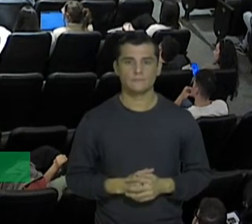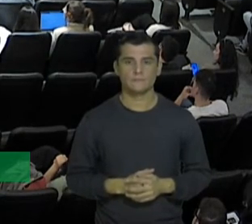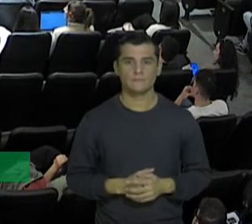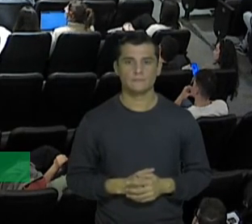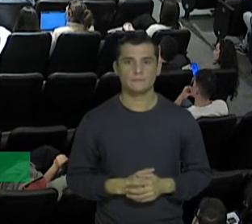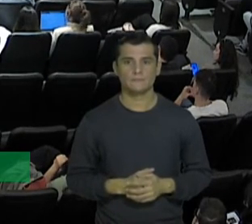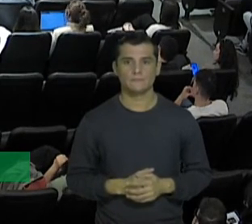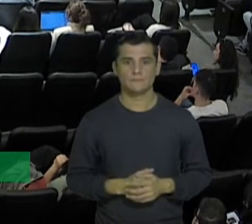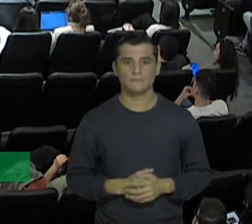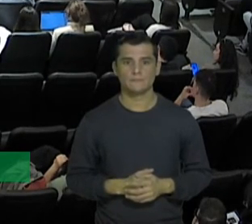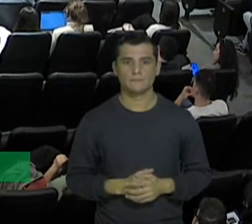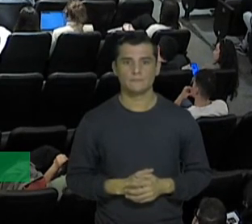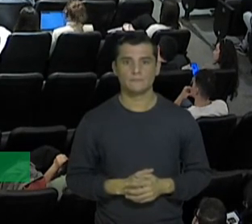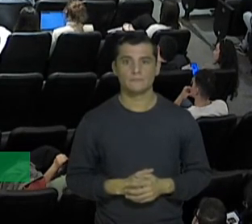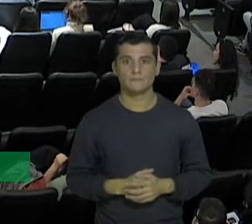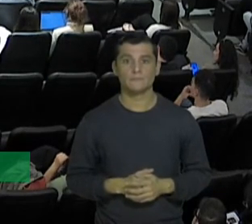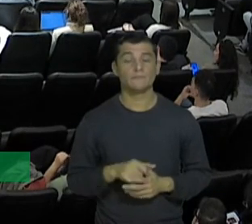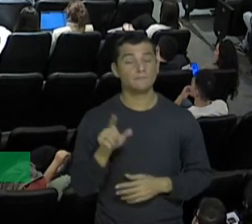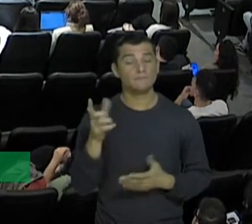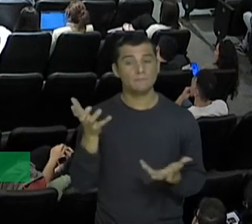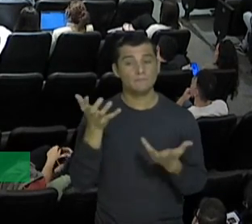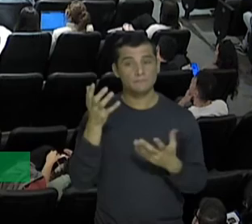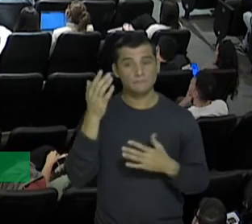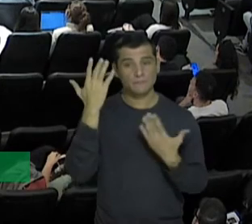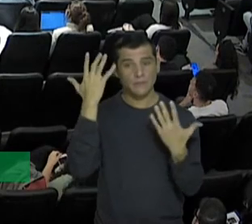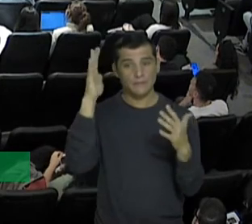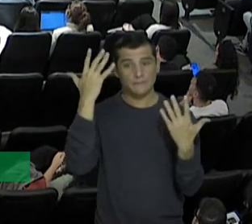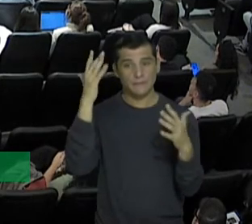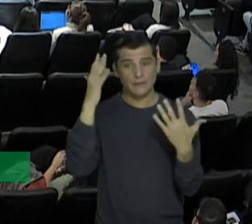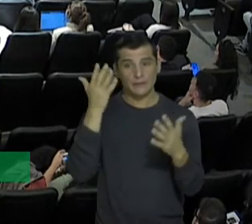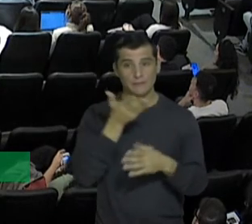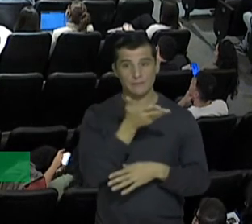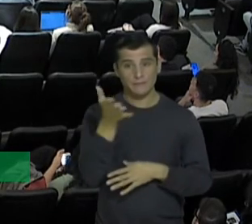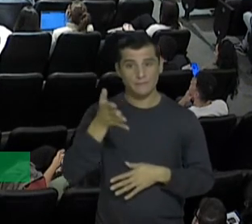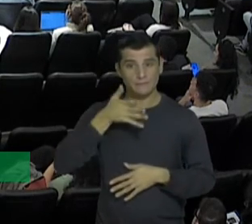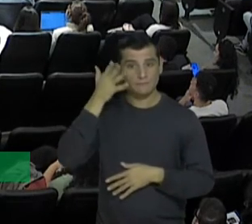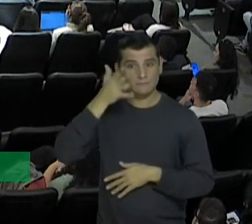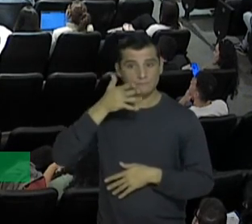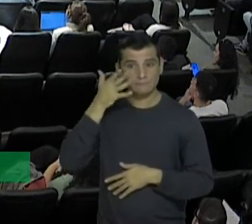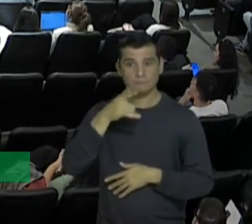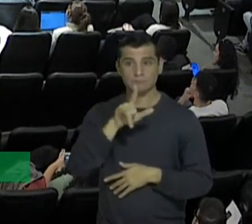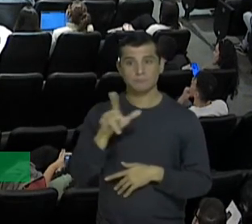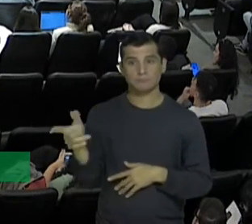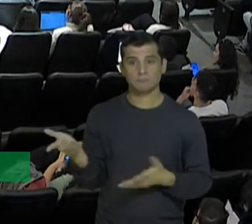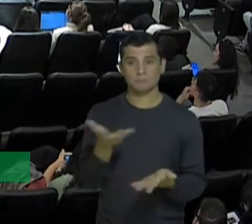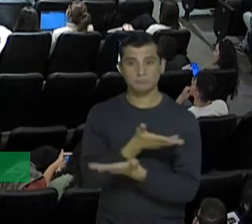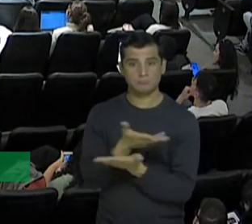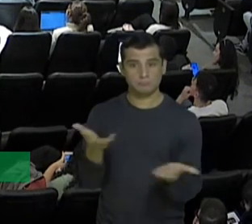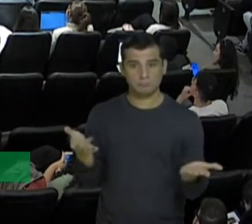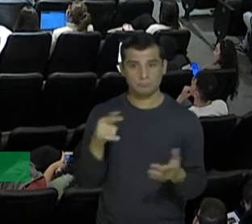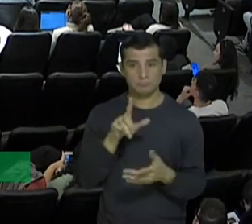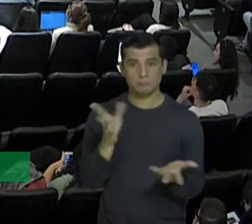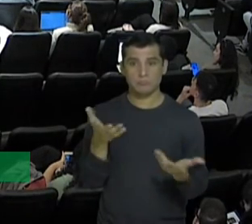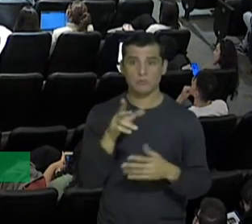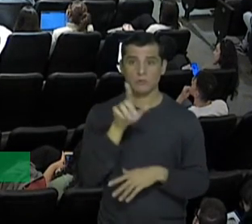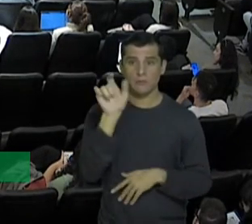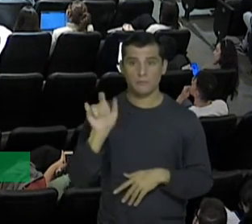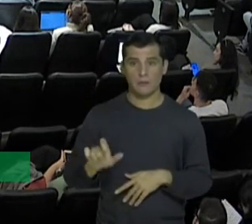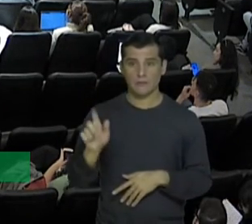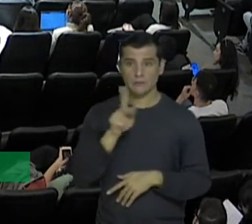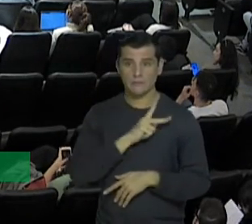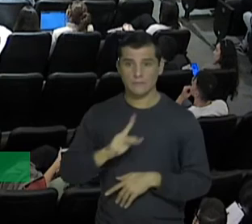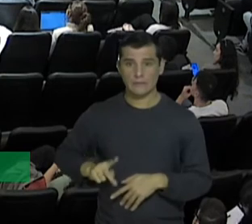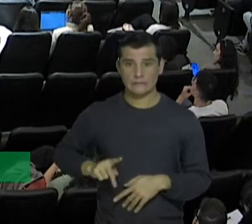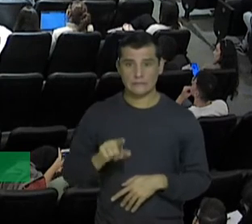Boa tarde queria primeiramente parabenizar a Estela benet como mediadora a on sou vicepresidente da Fies